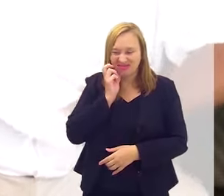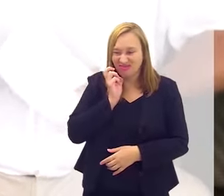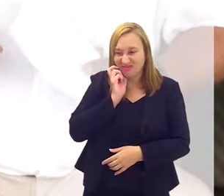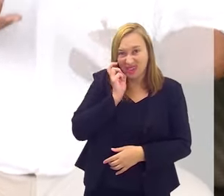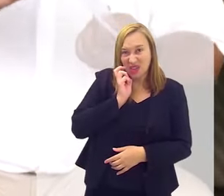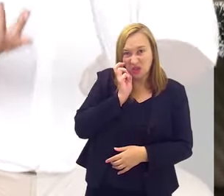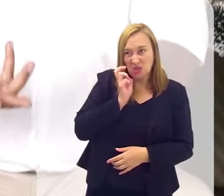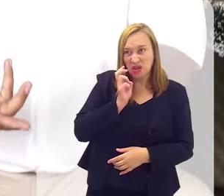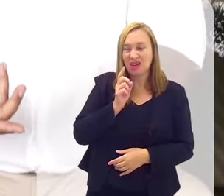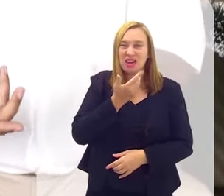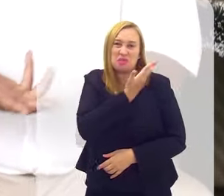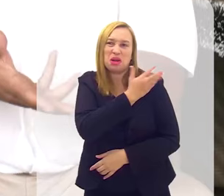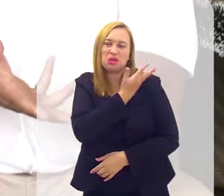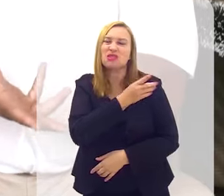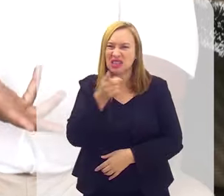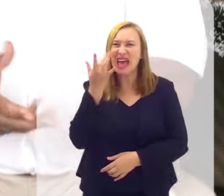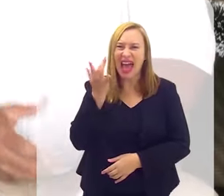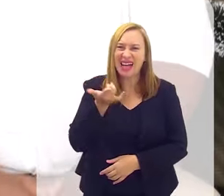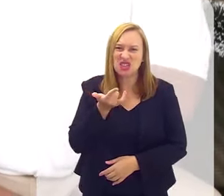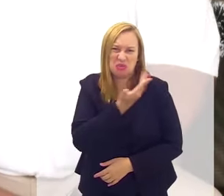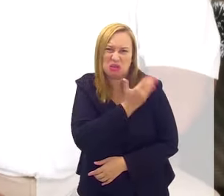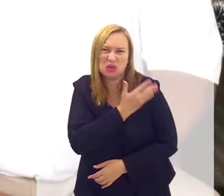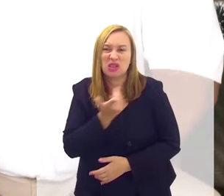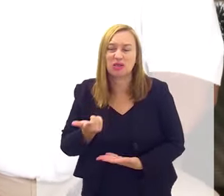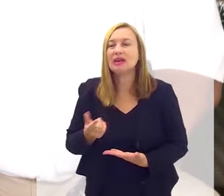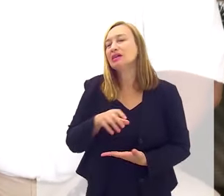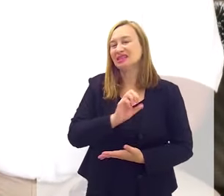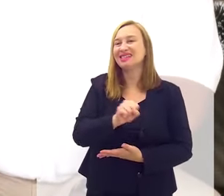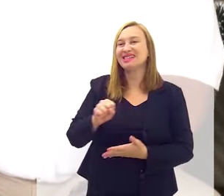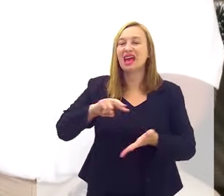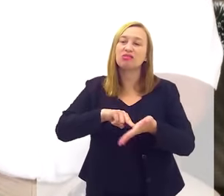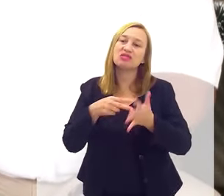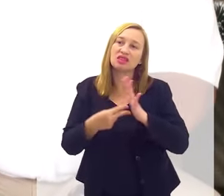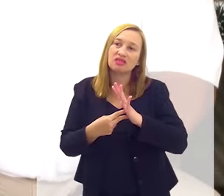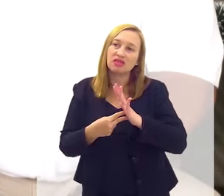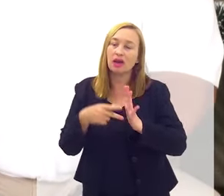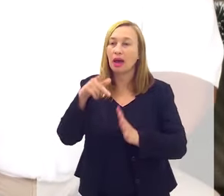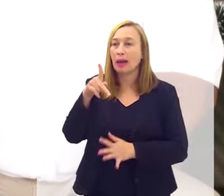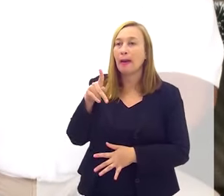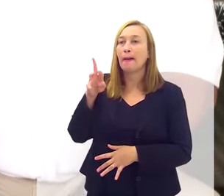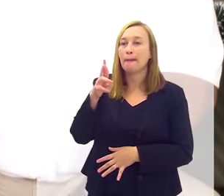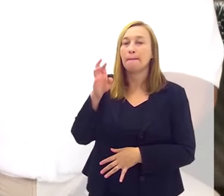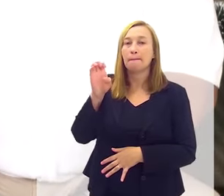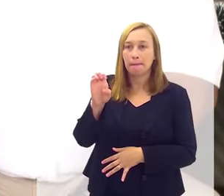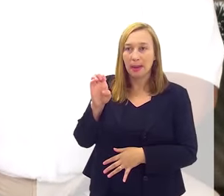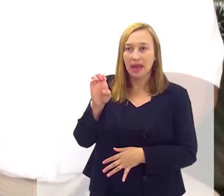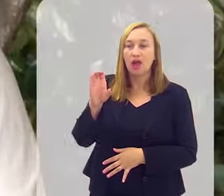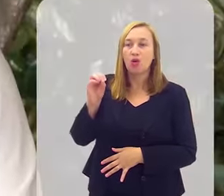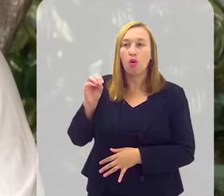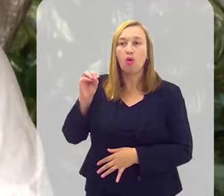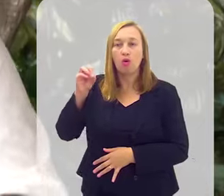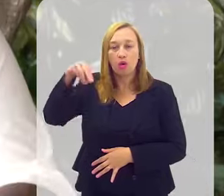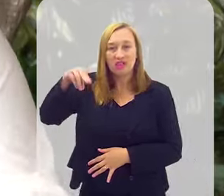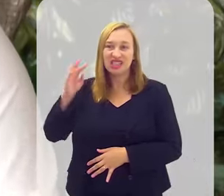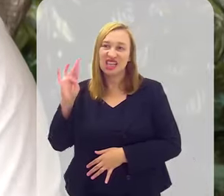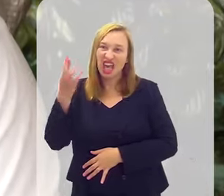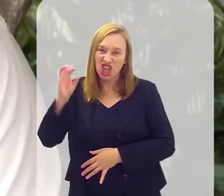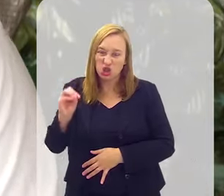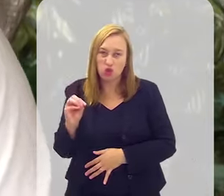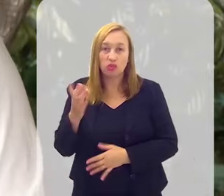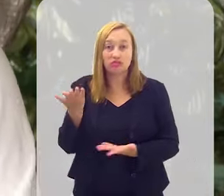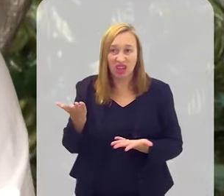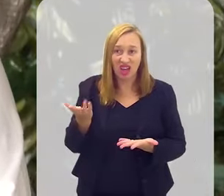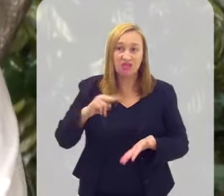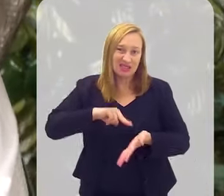verdade nós já temos um conceito pré editado sobre as coisas você acha isso sim sim o o significado de preconceito